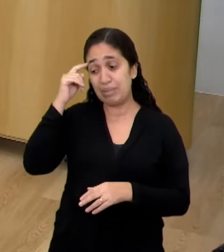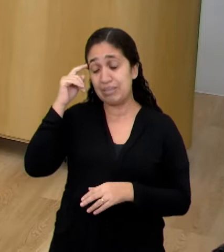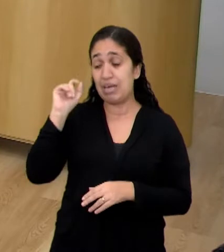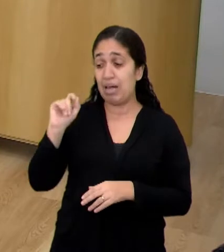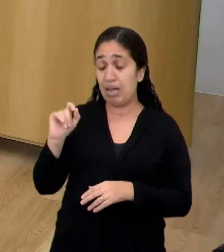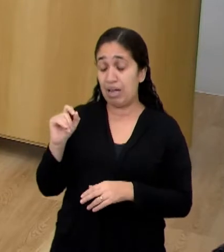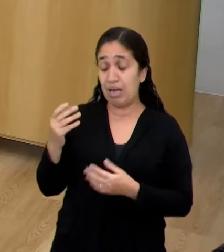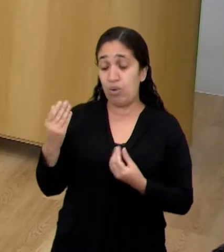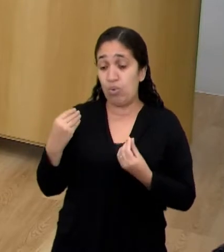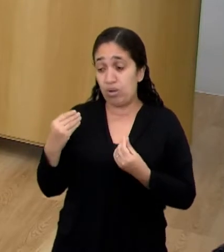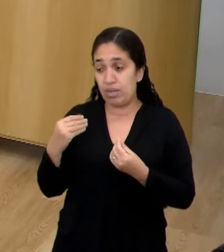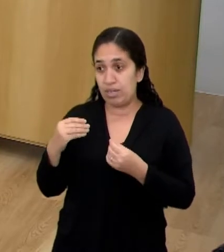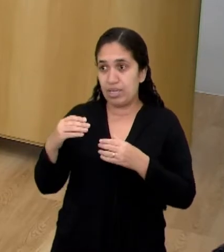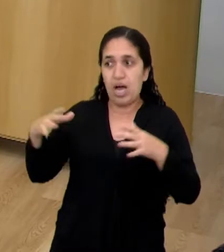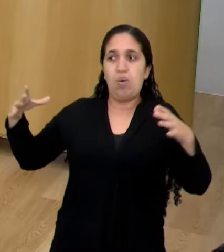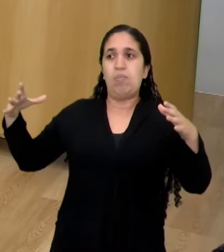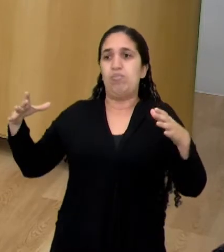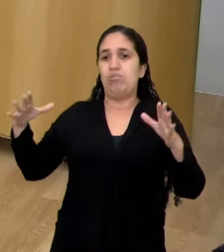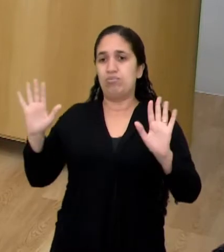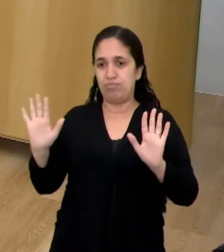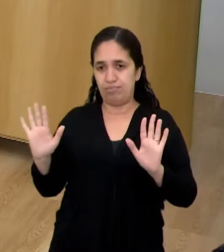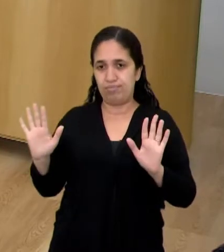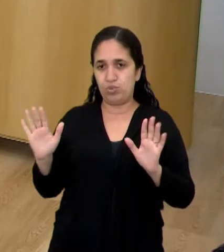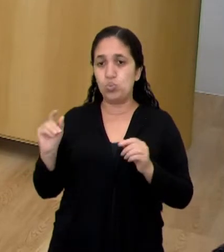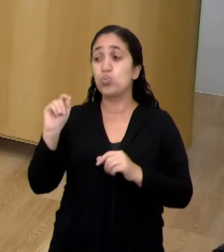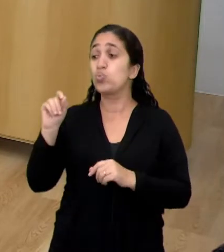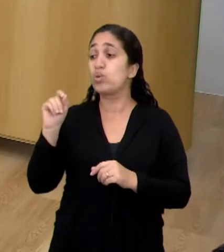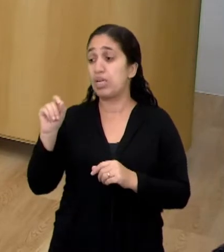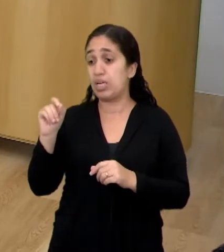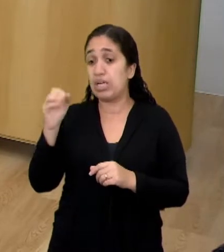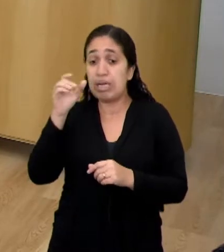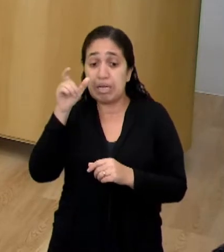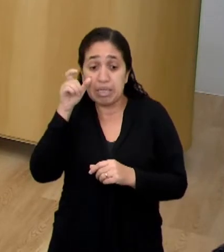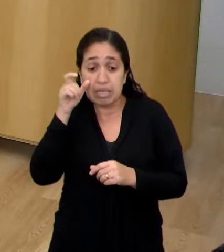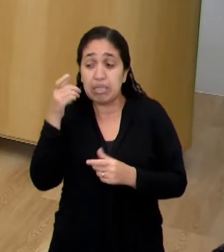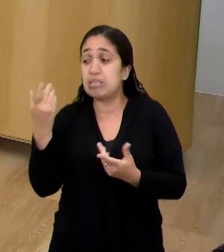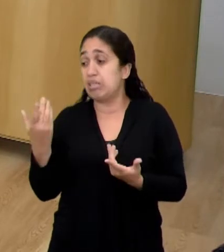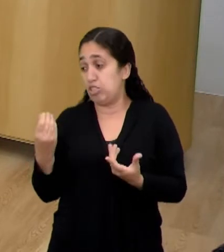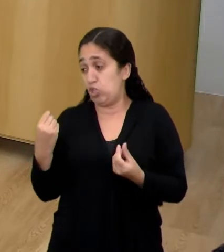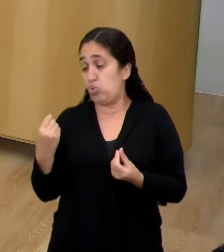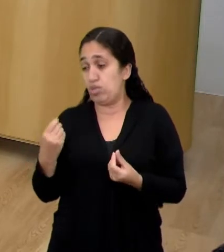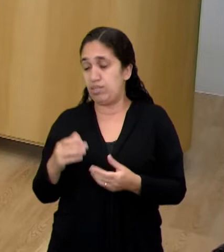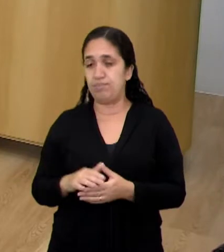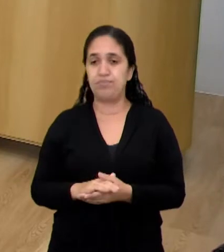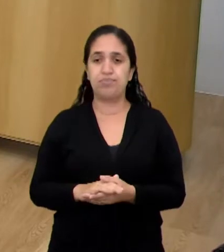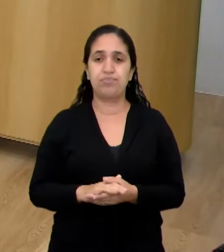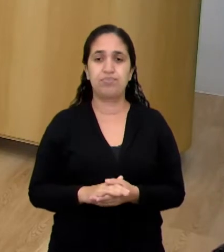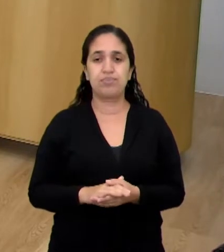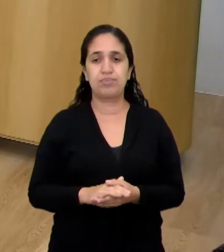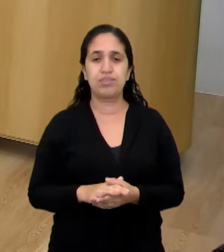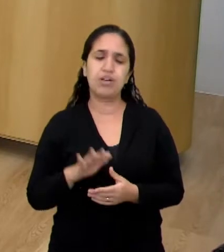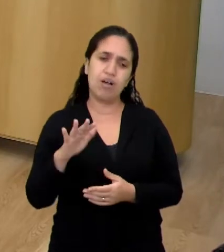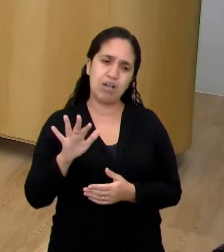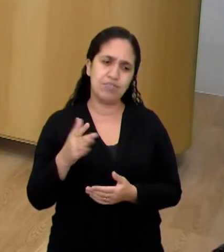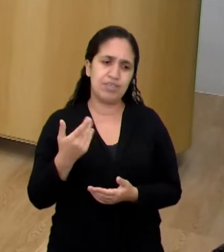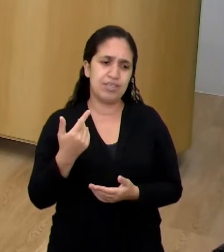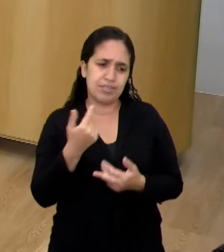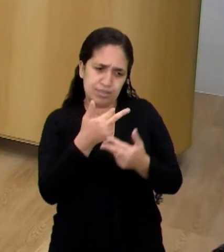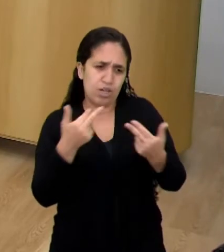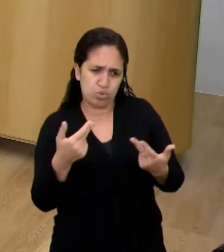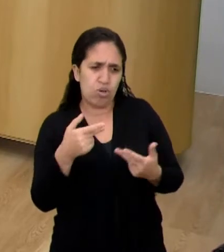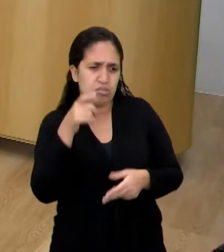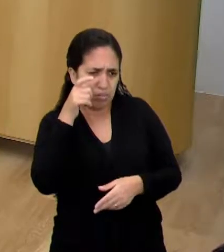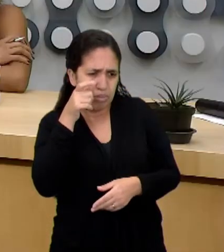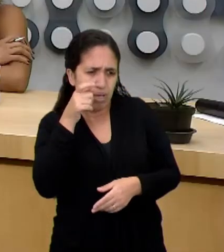sentido amplo, né? Do que é interessante para você, né? Sim, porque eu acesso aquelas coisas que me interessam, mas eu me